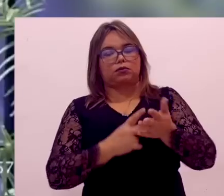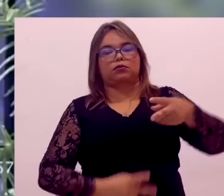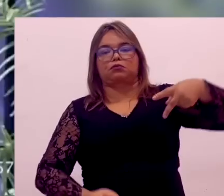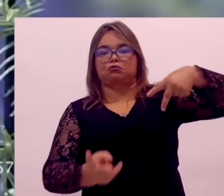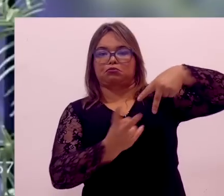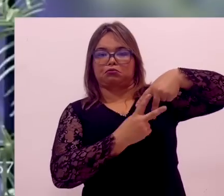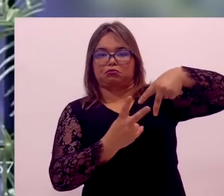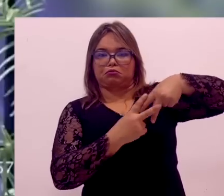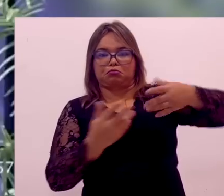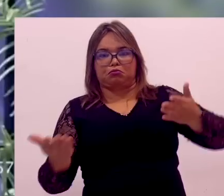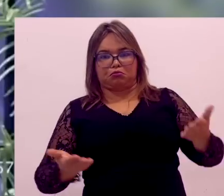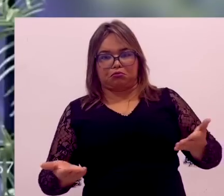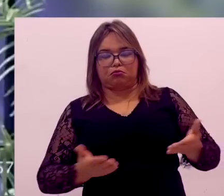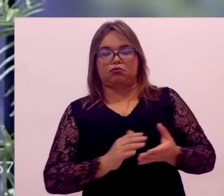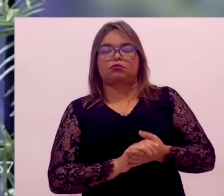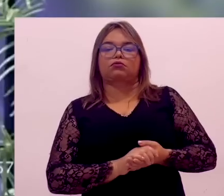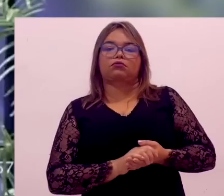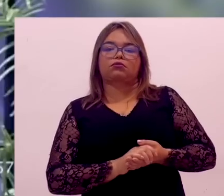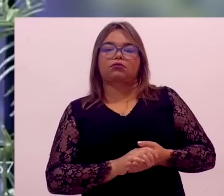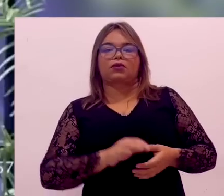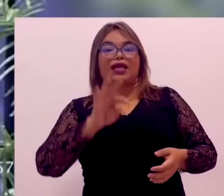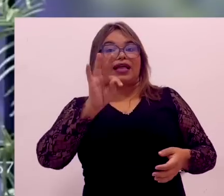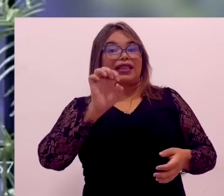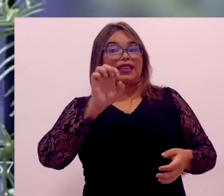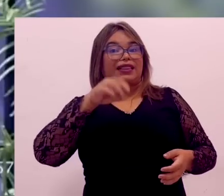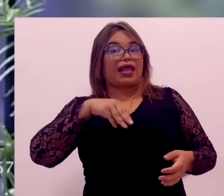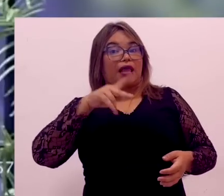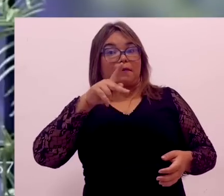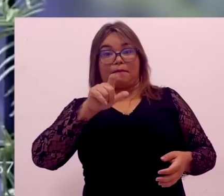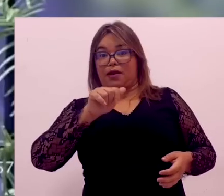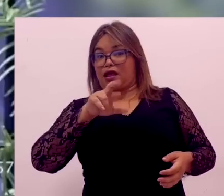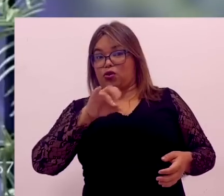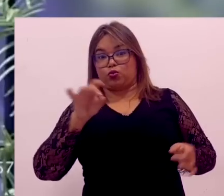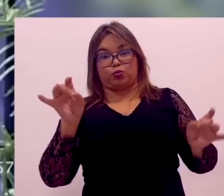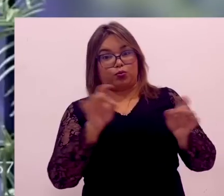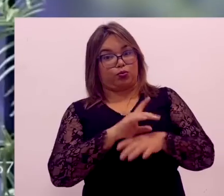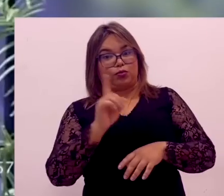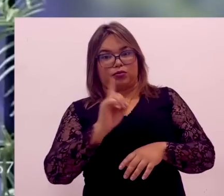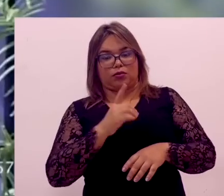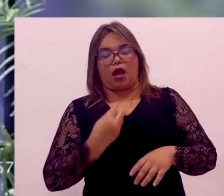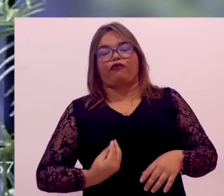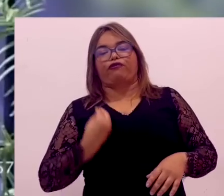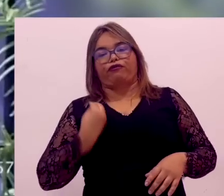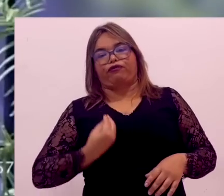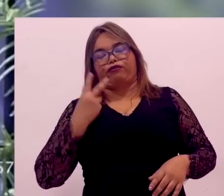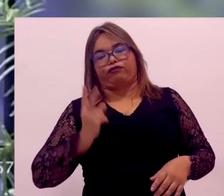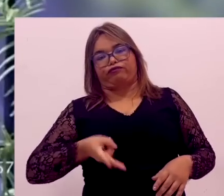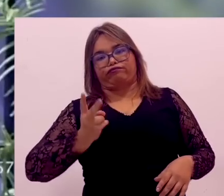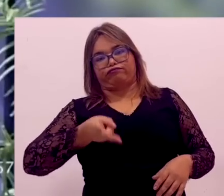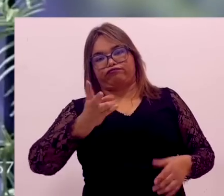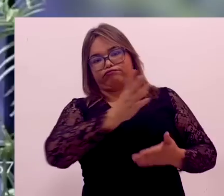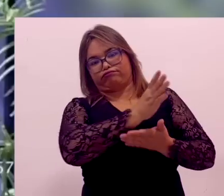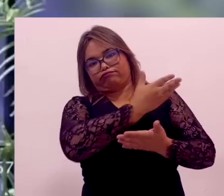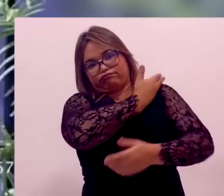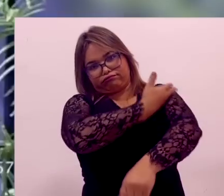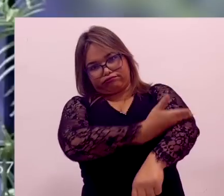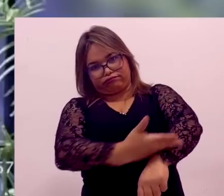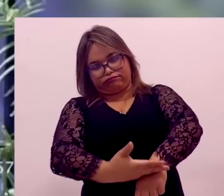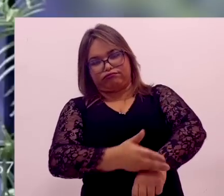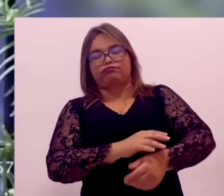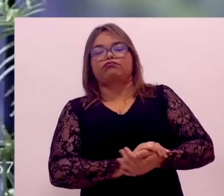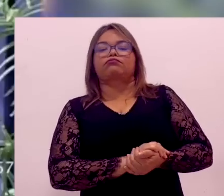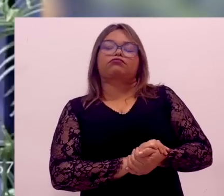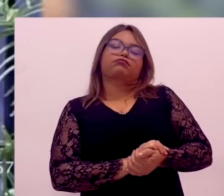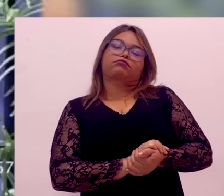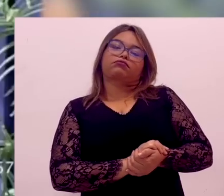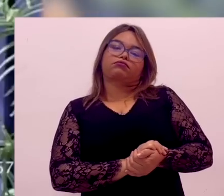da maçonaria moderna. Então, os templários não morreram de fato. Eles estão vivos. Em realidade,